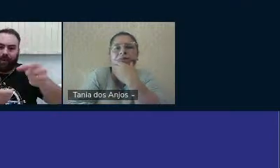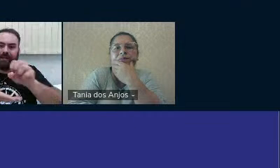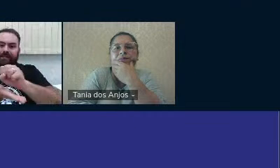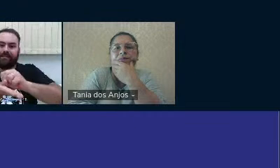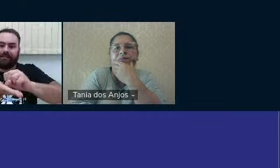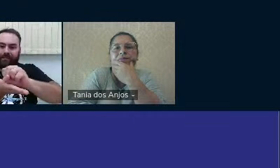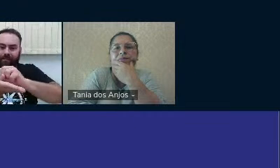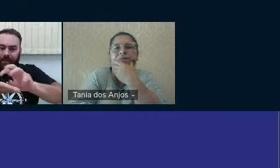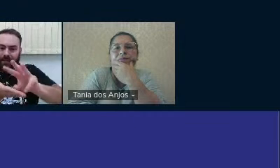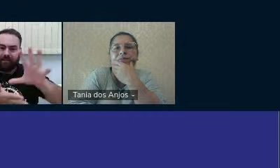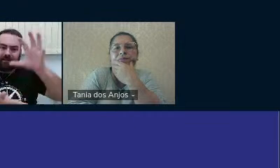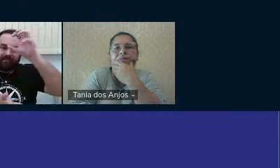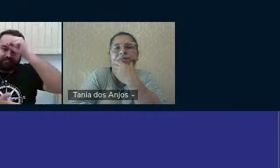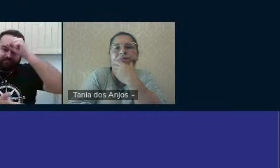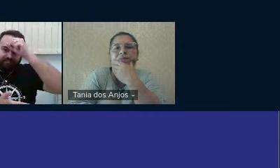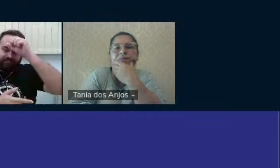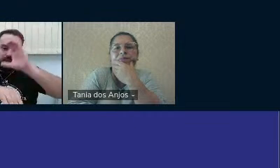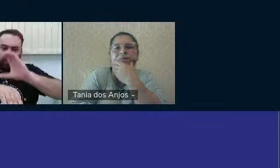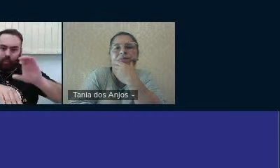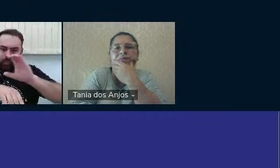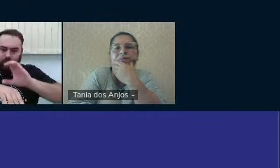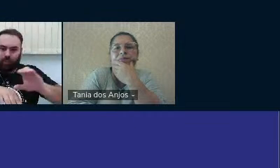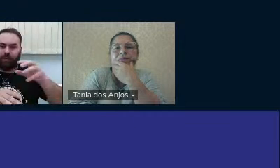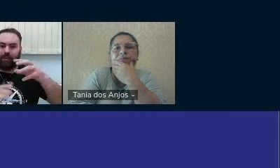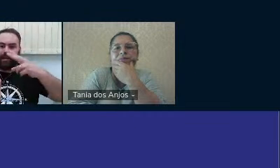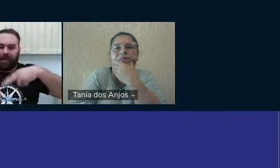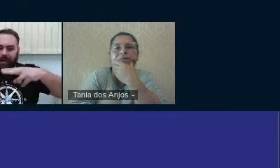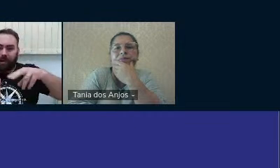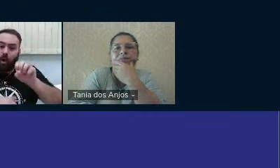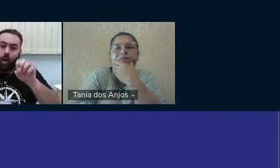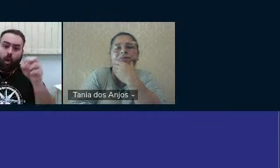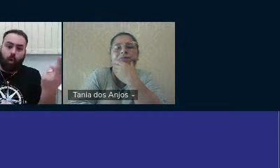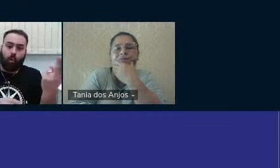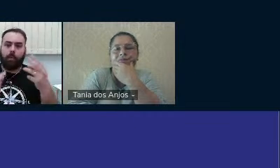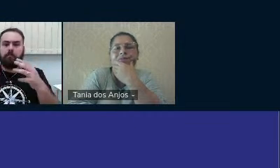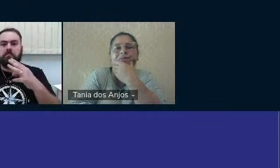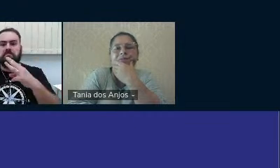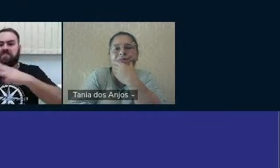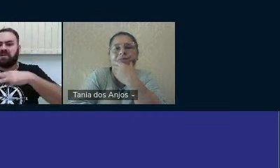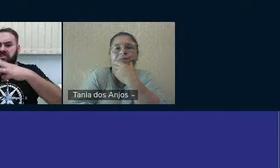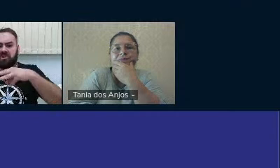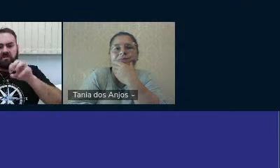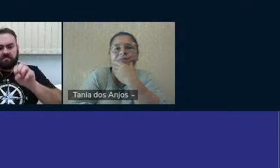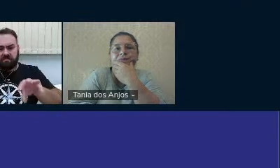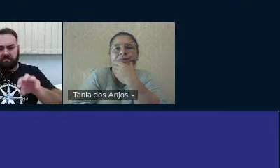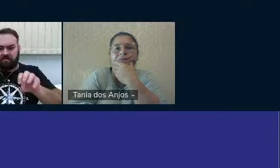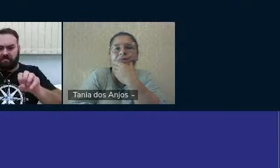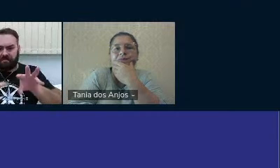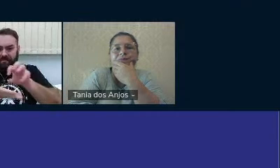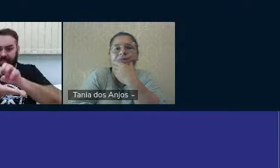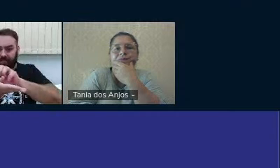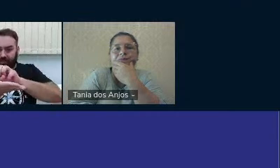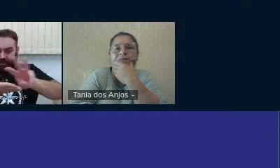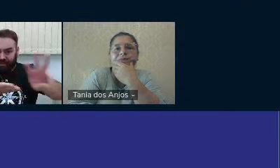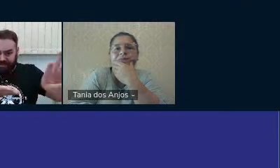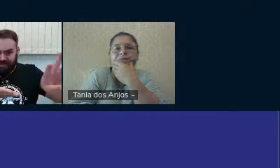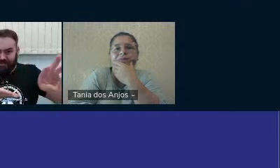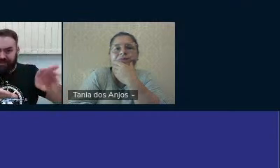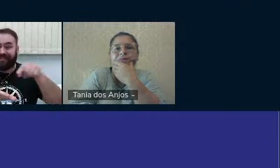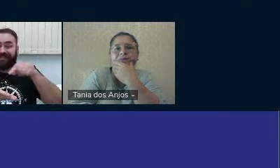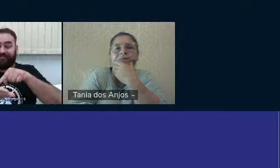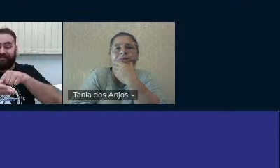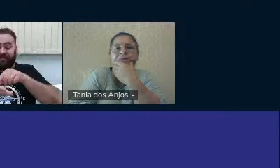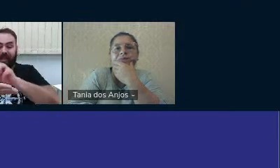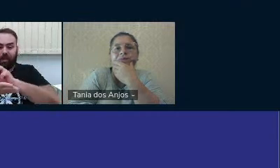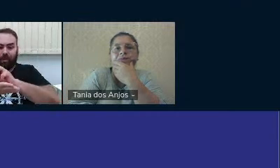Exatamente. Para depois ela aprender a escrita Signwright, em cursos, a leitura escrita, a